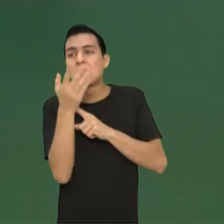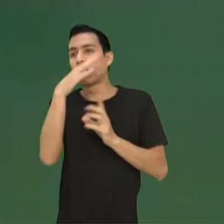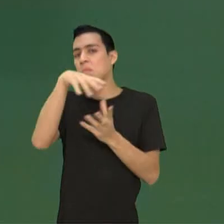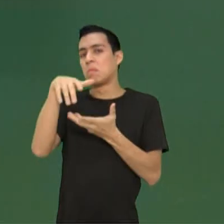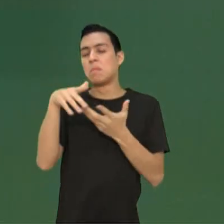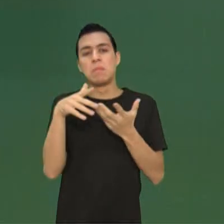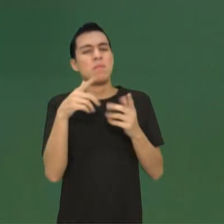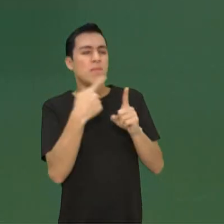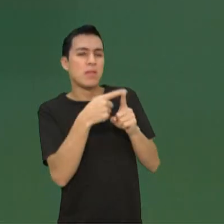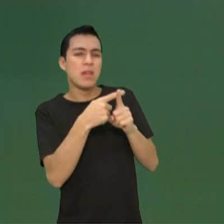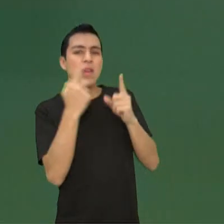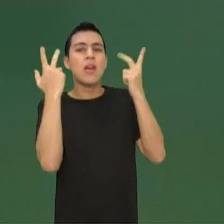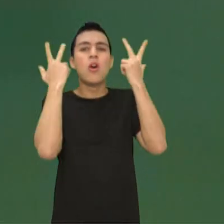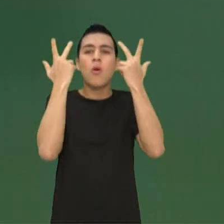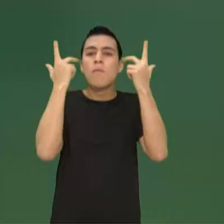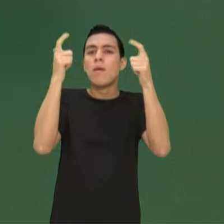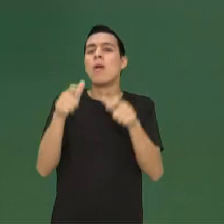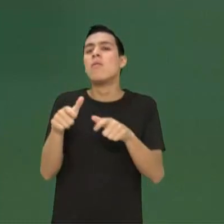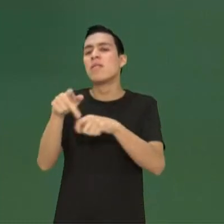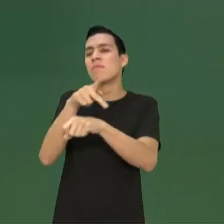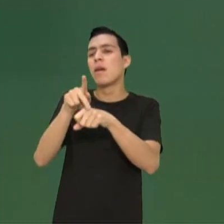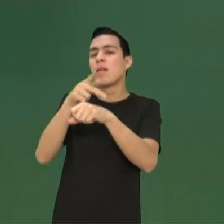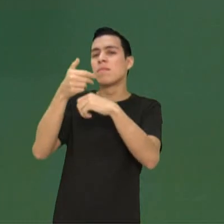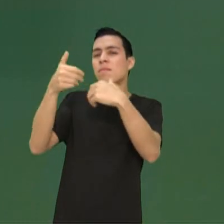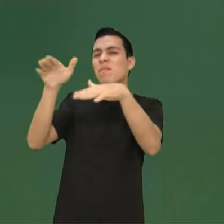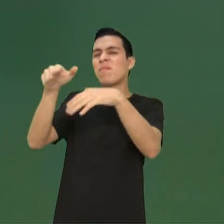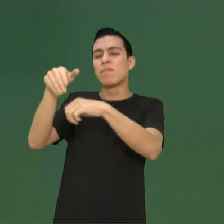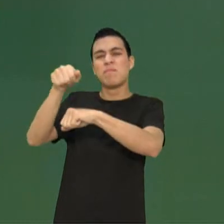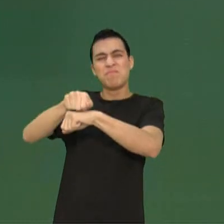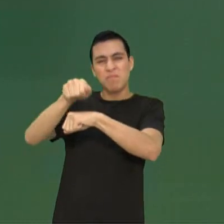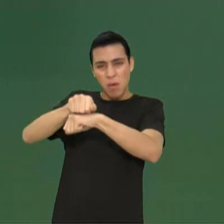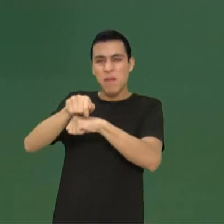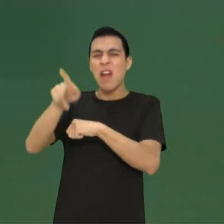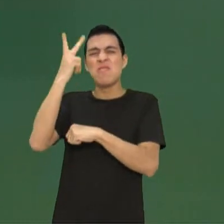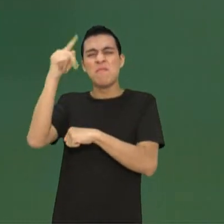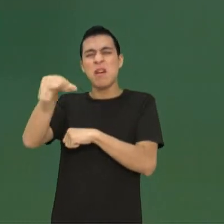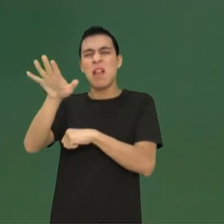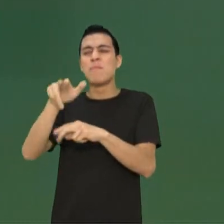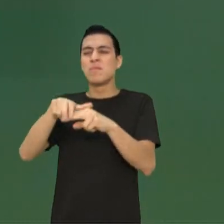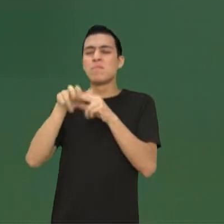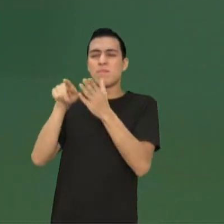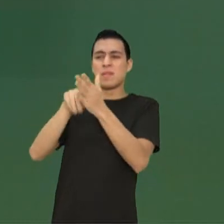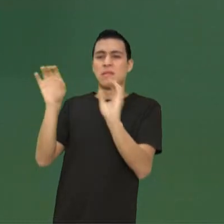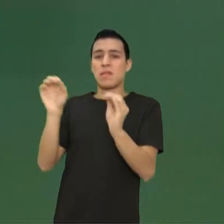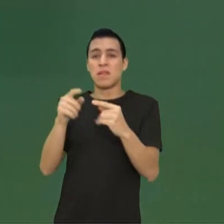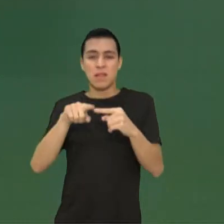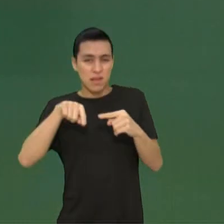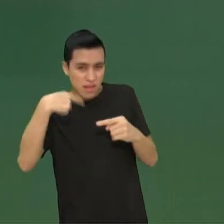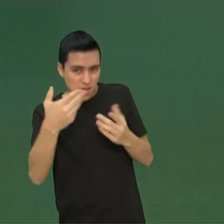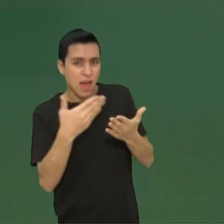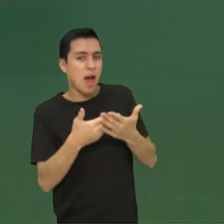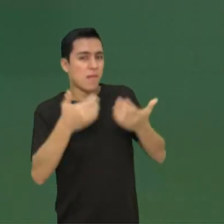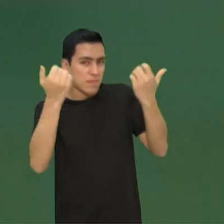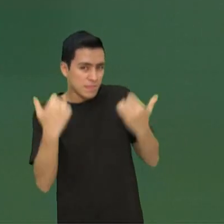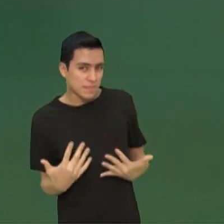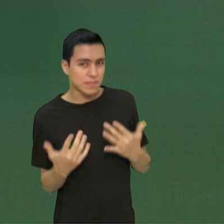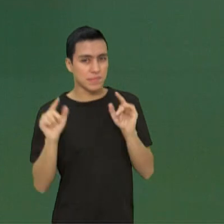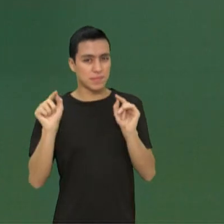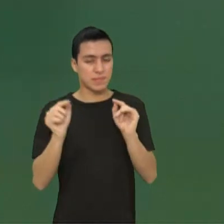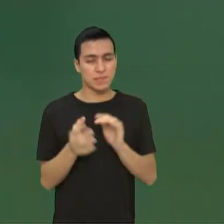por ser comum em países mais pobres. Aí vem a notícia da aula seguinte que eu trouxe para